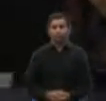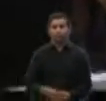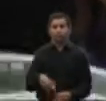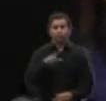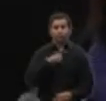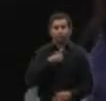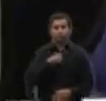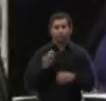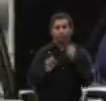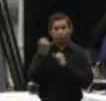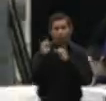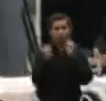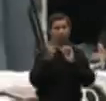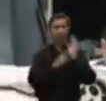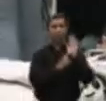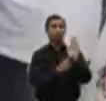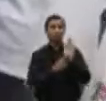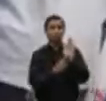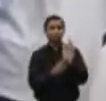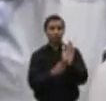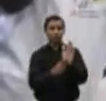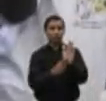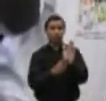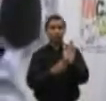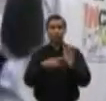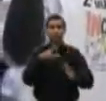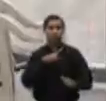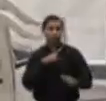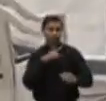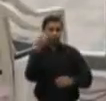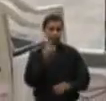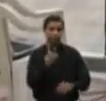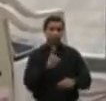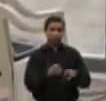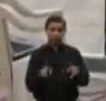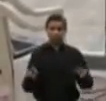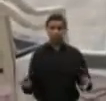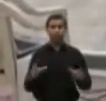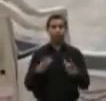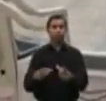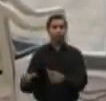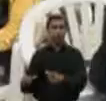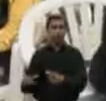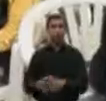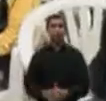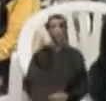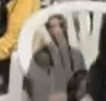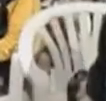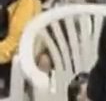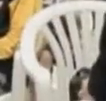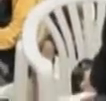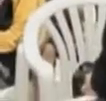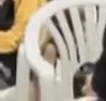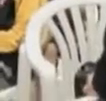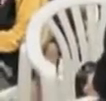deixa para que as empresas mostrassem que os postos de trabalho já estão respeitando as diferenças. Eu